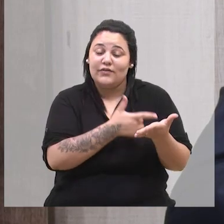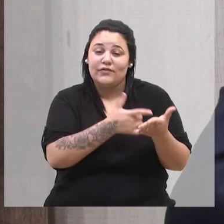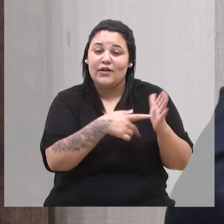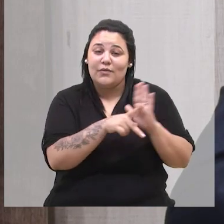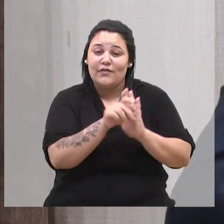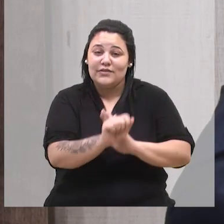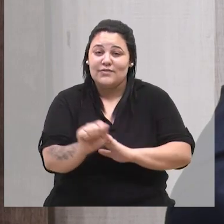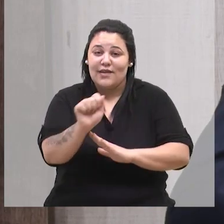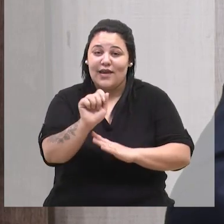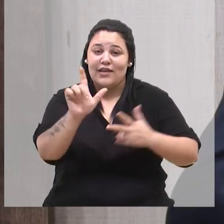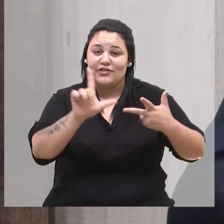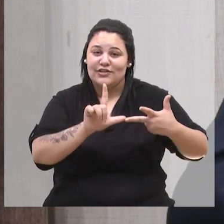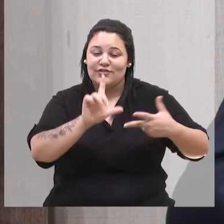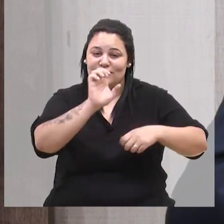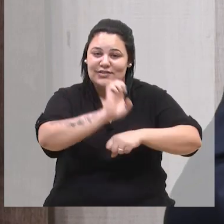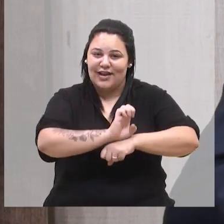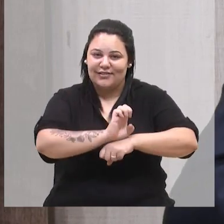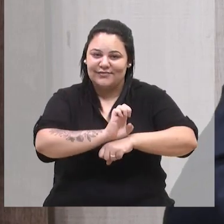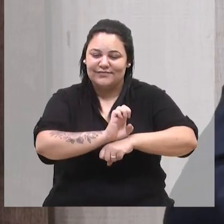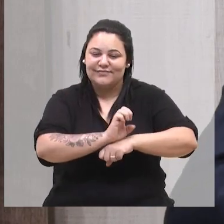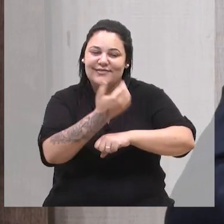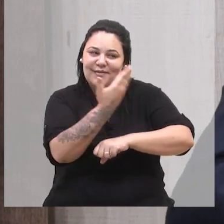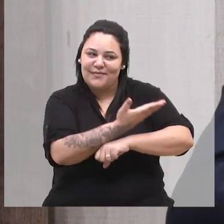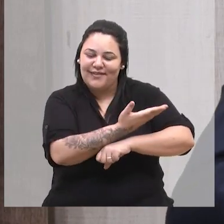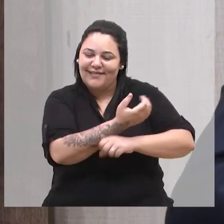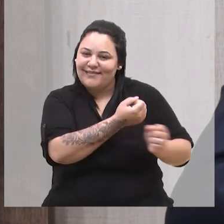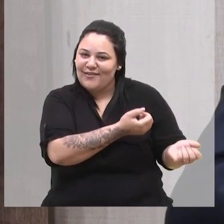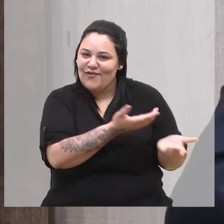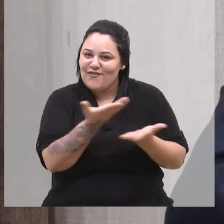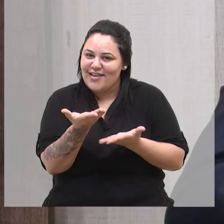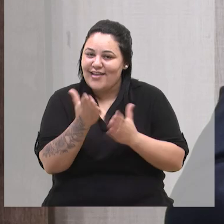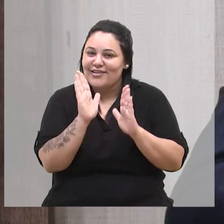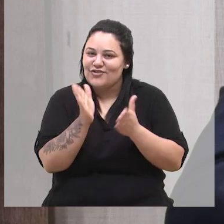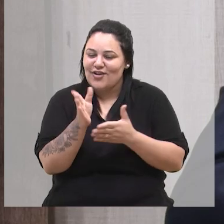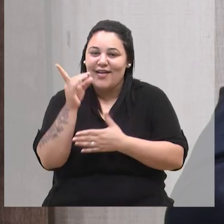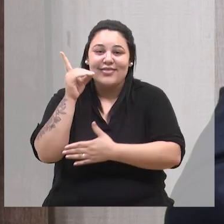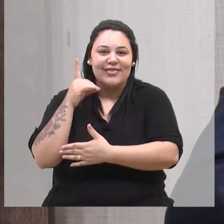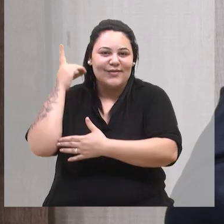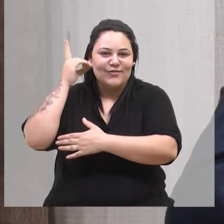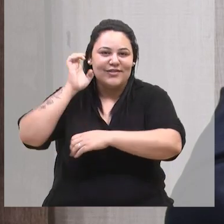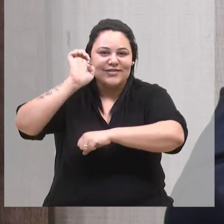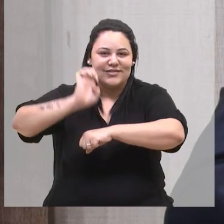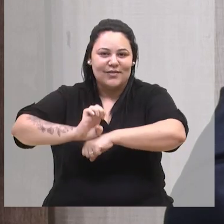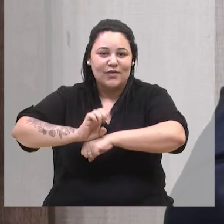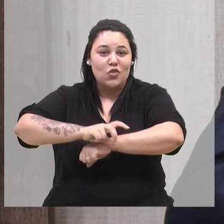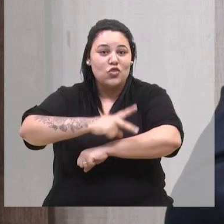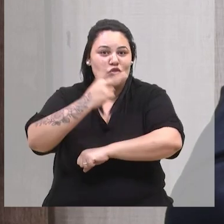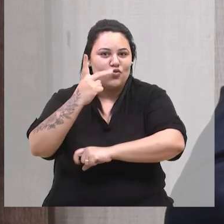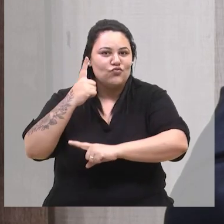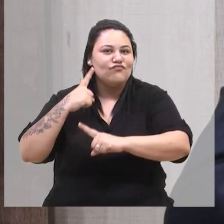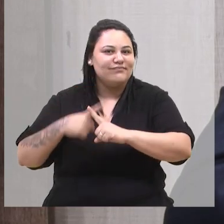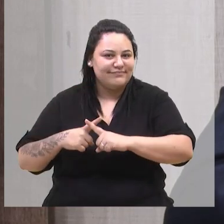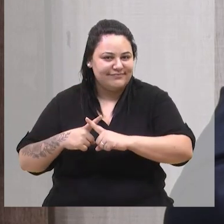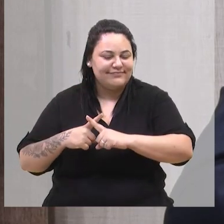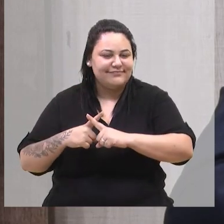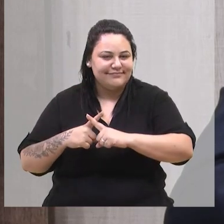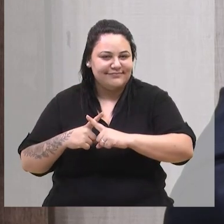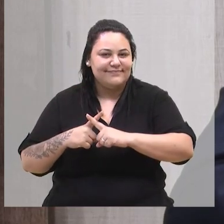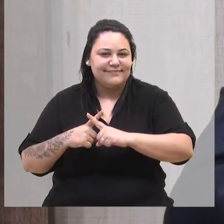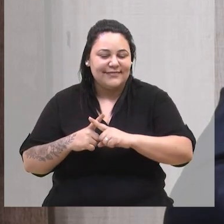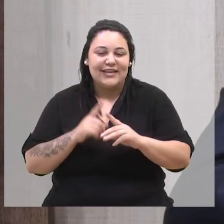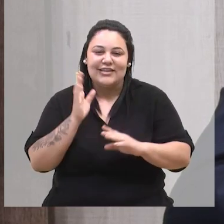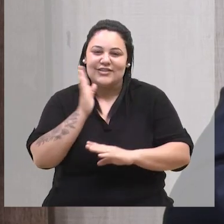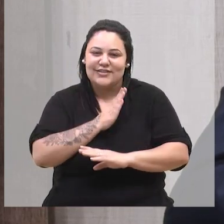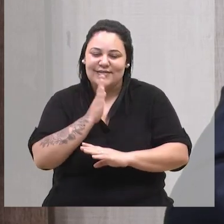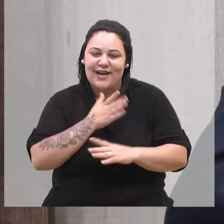Estado, da qual aqui minha convidada já foi deputada estadual por 2 mandatos. E de imediato aqui então